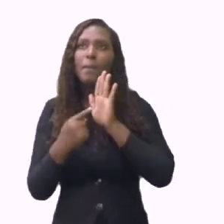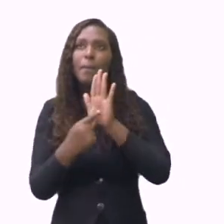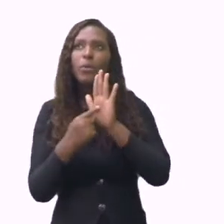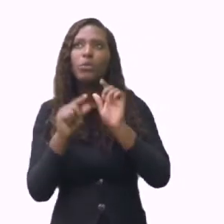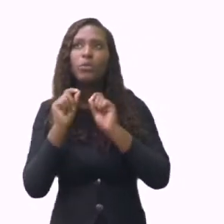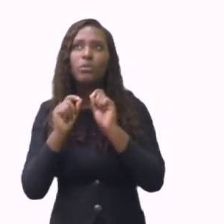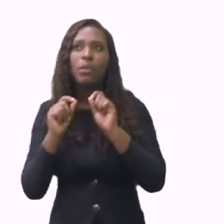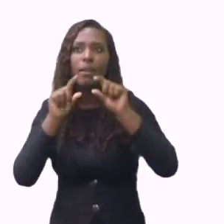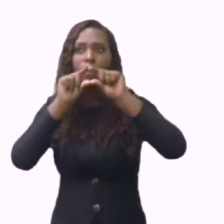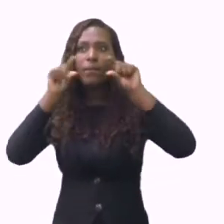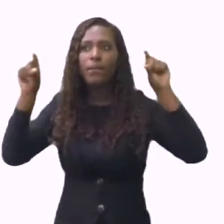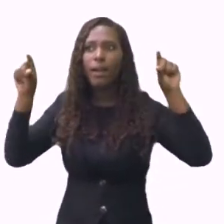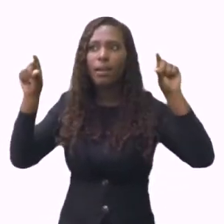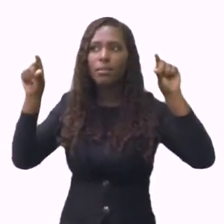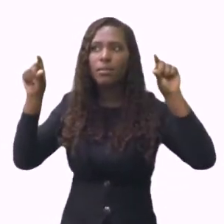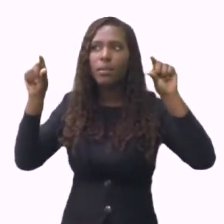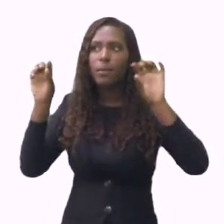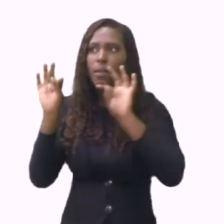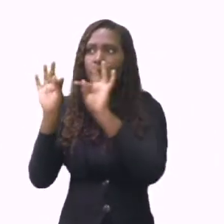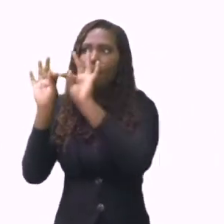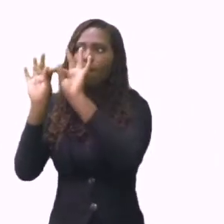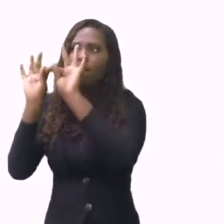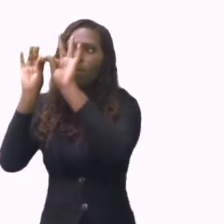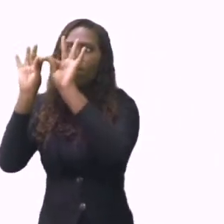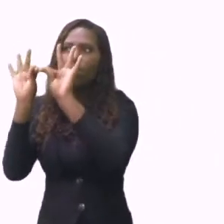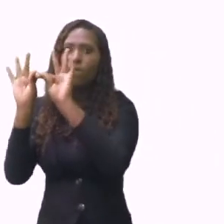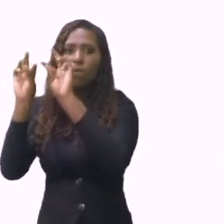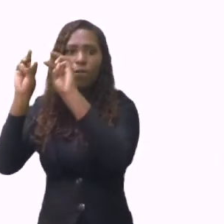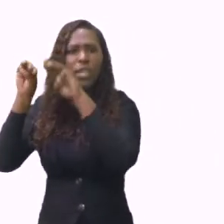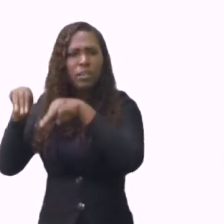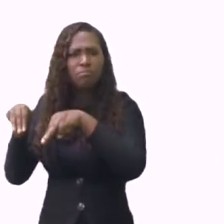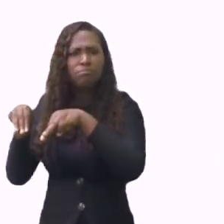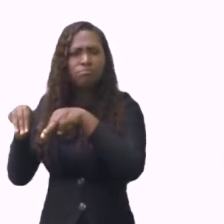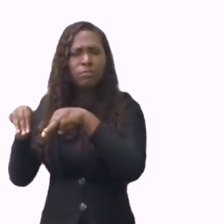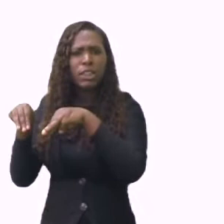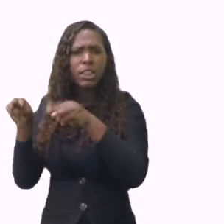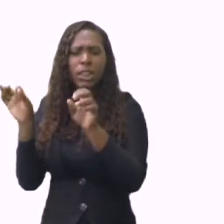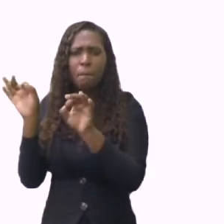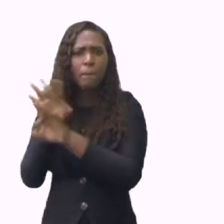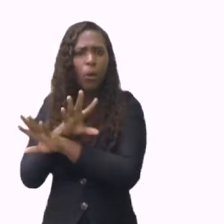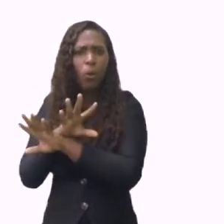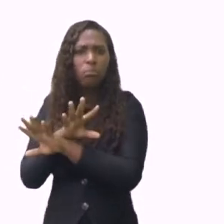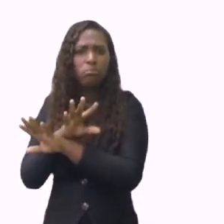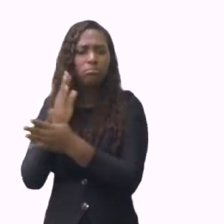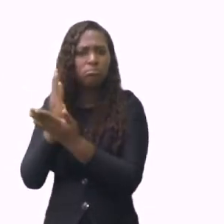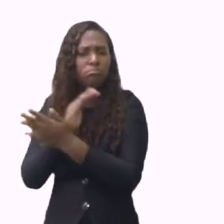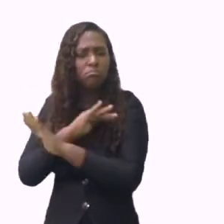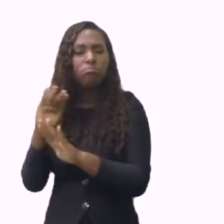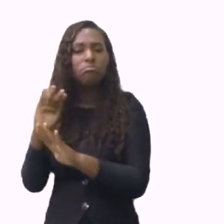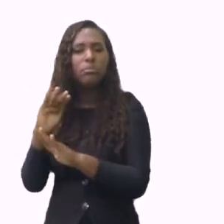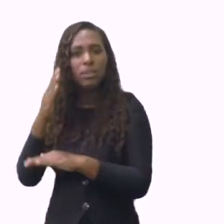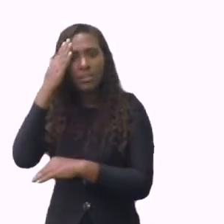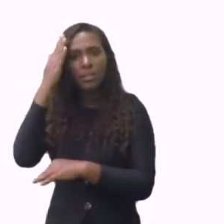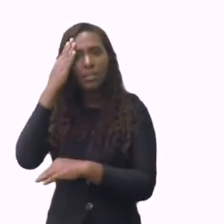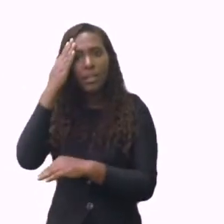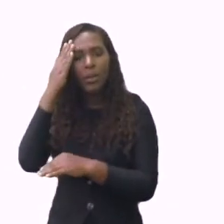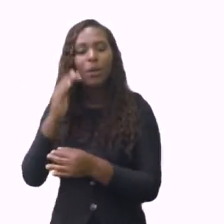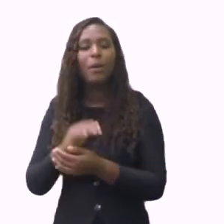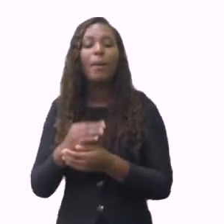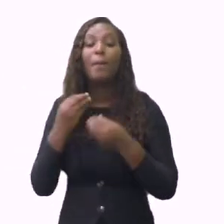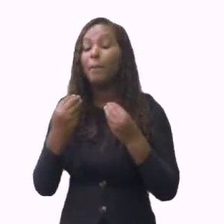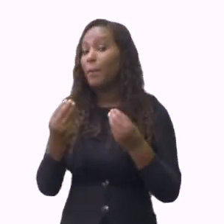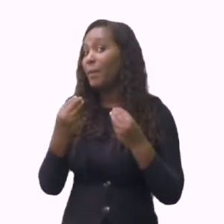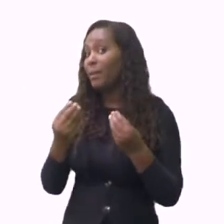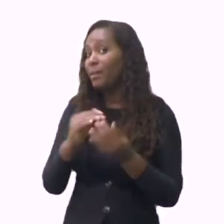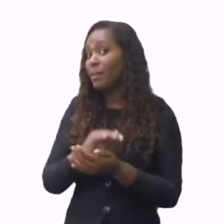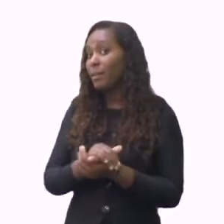Eu preciso finalizar aquela frase, eu preciso pontuar ali que ali acabou. Até mesmo para que a minha fala,